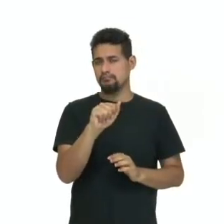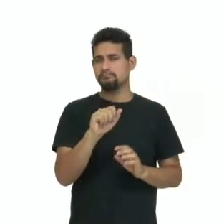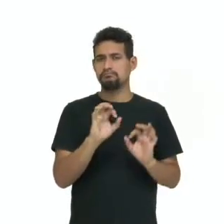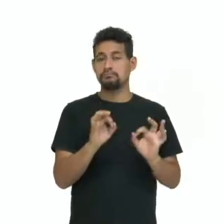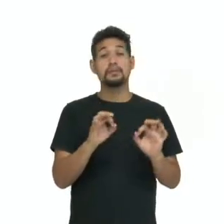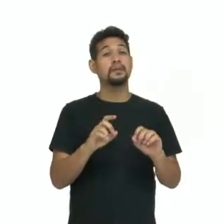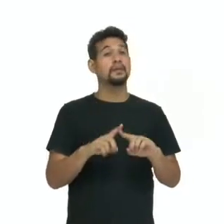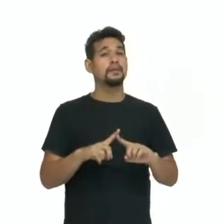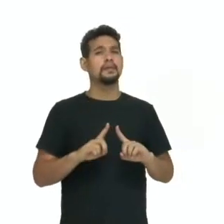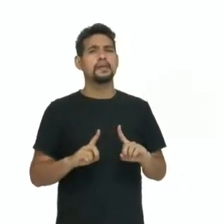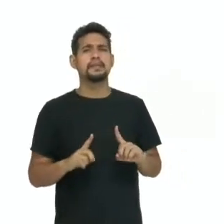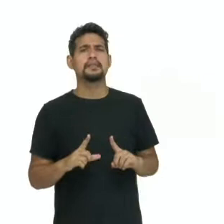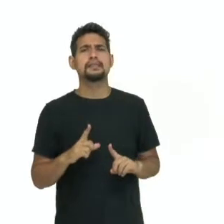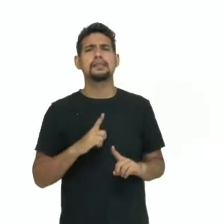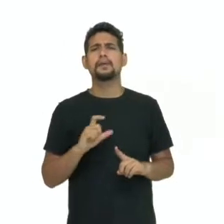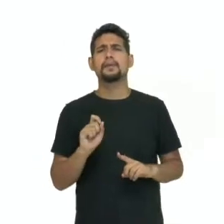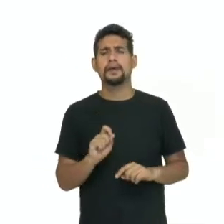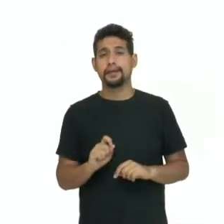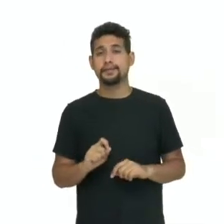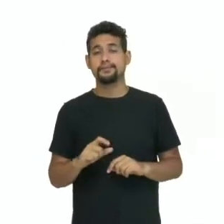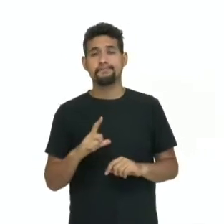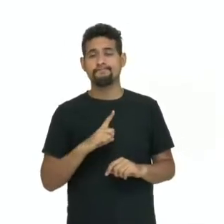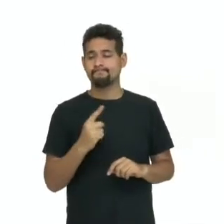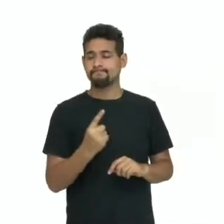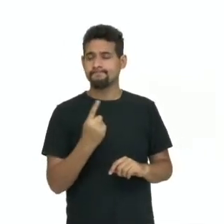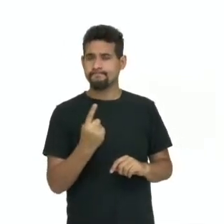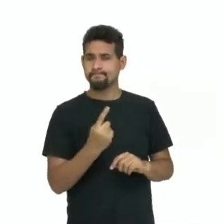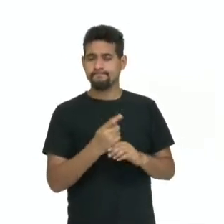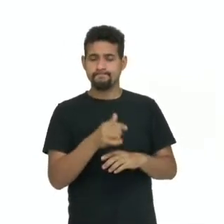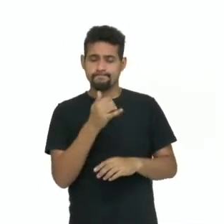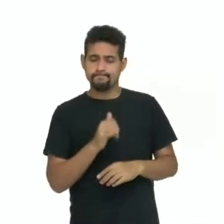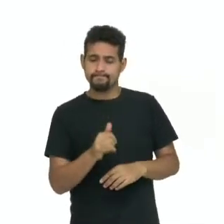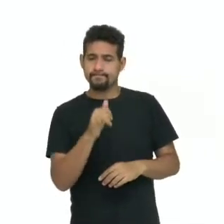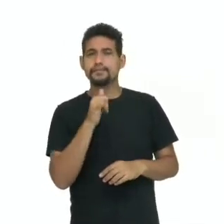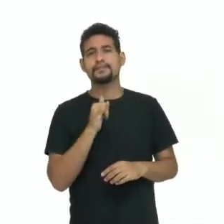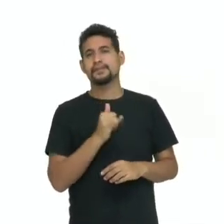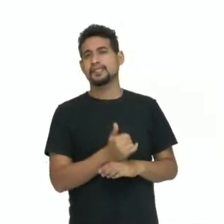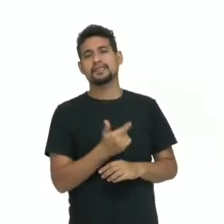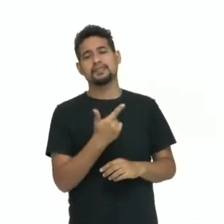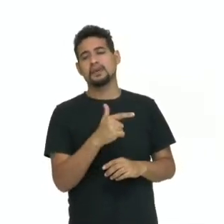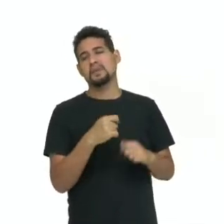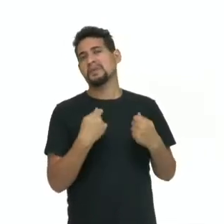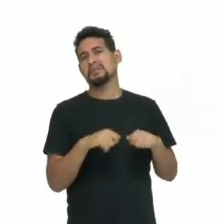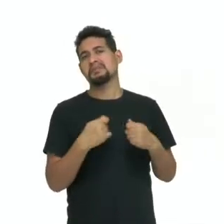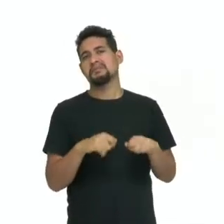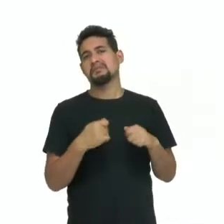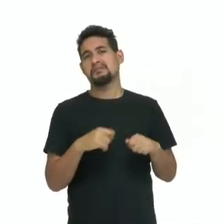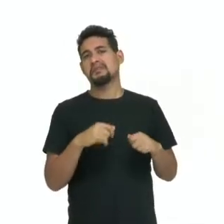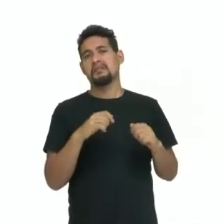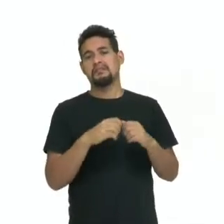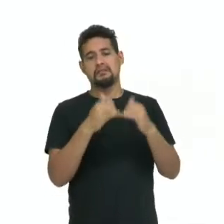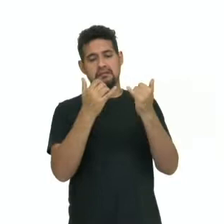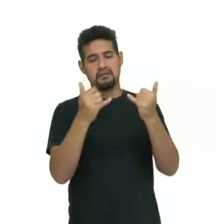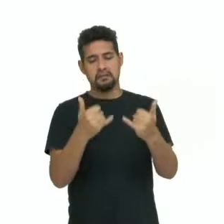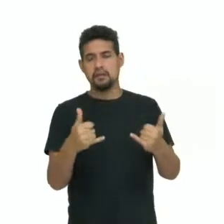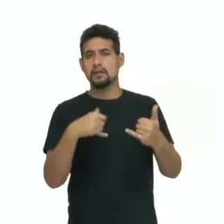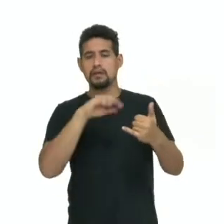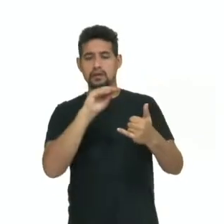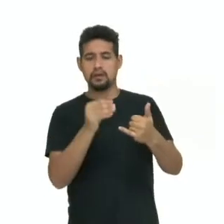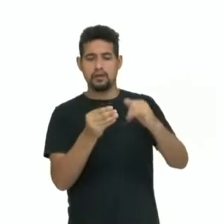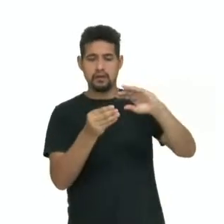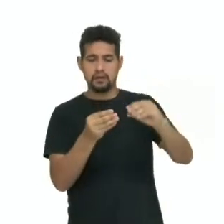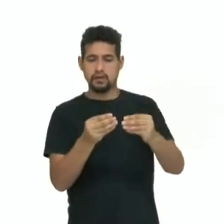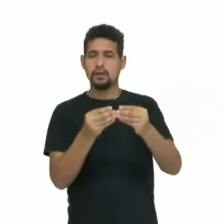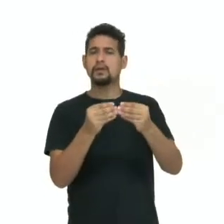na eletrólise tem-se uma única cuba eletrolítica, não há necessidade de uma ponte salina, onde é adicionado um